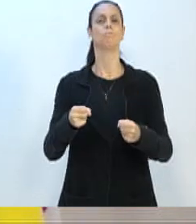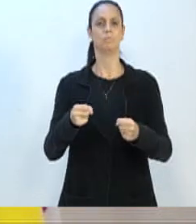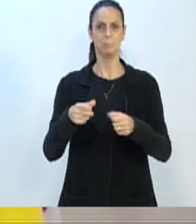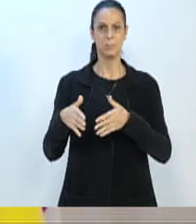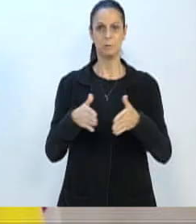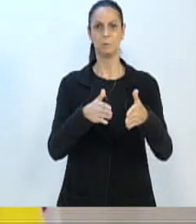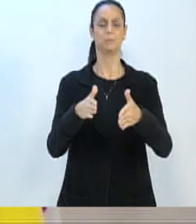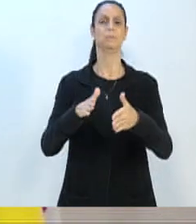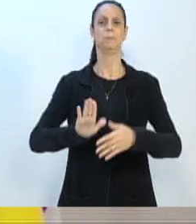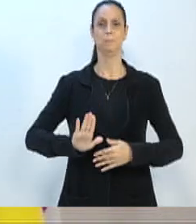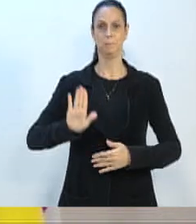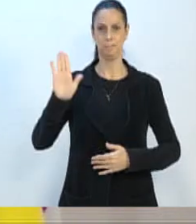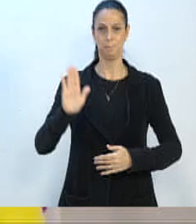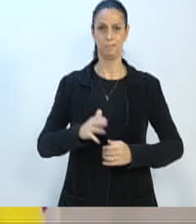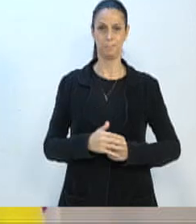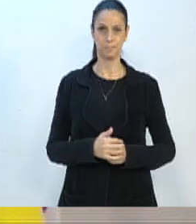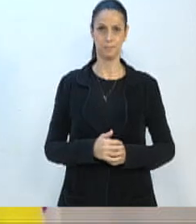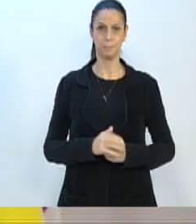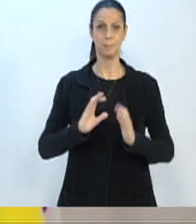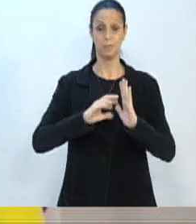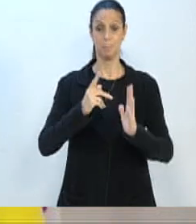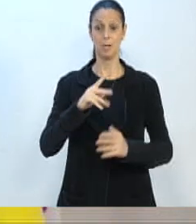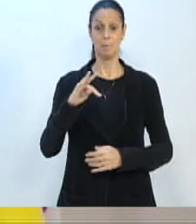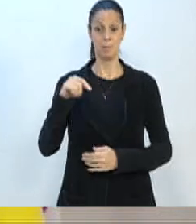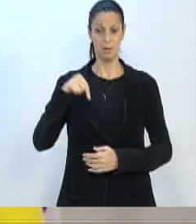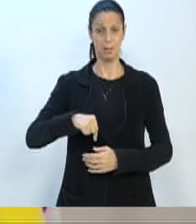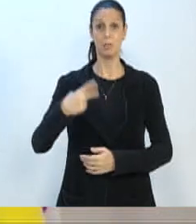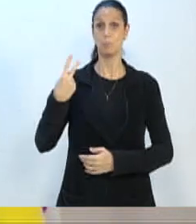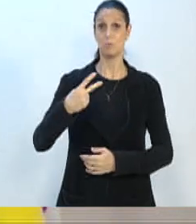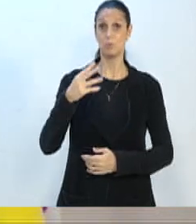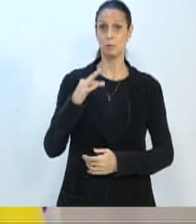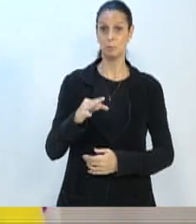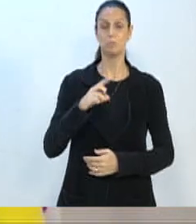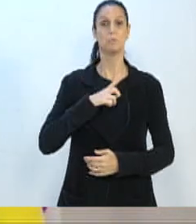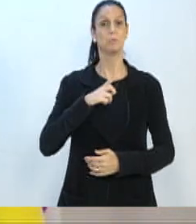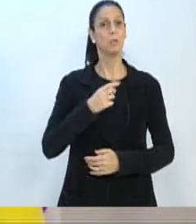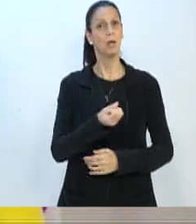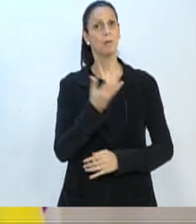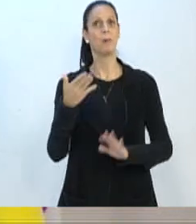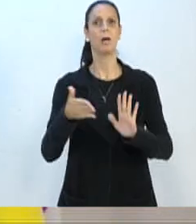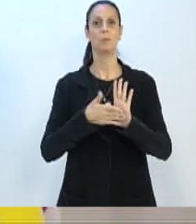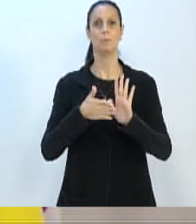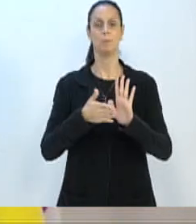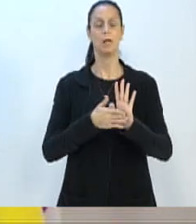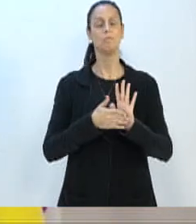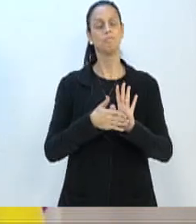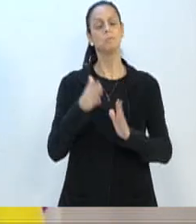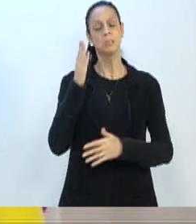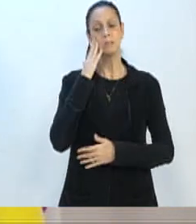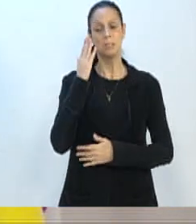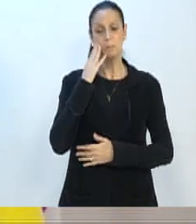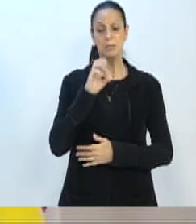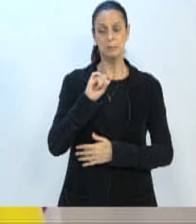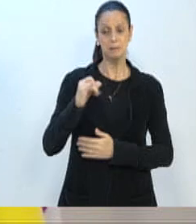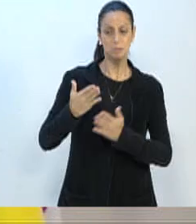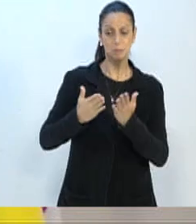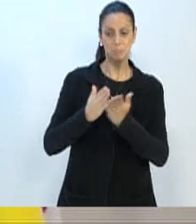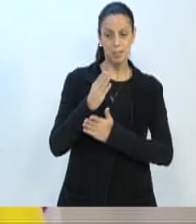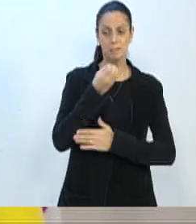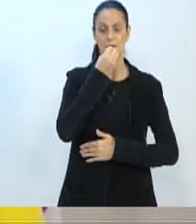levando historicamente o PT ao segundo turno aqui no estado com tantas propostas e sabemos o quanto seria importante para Blumenau